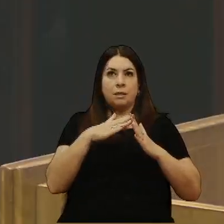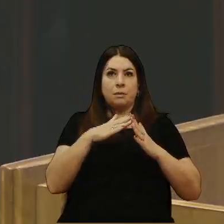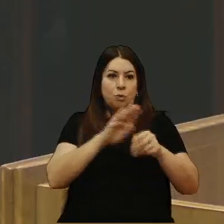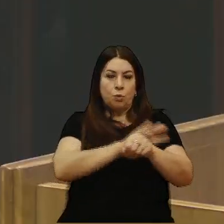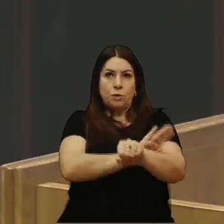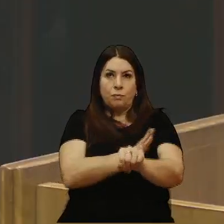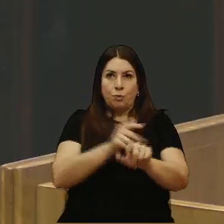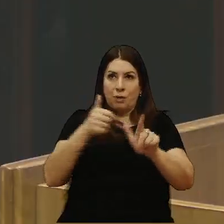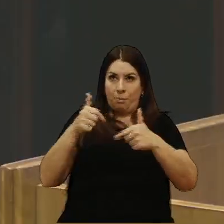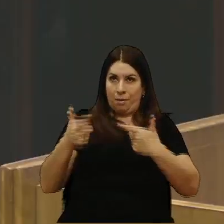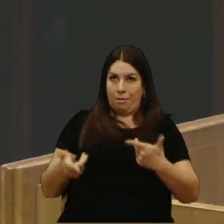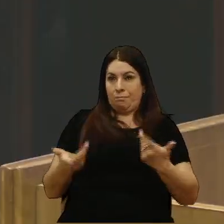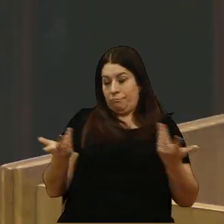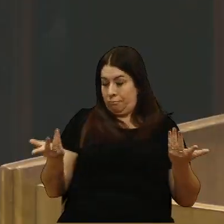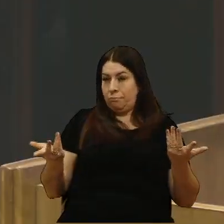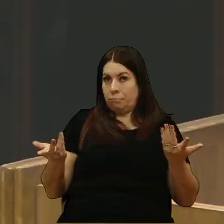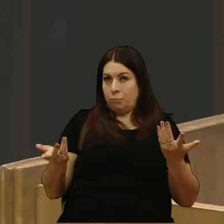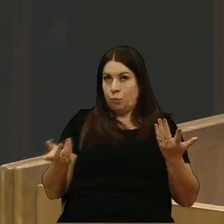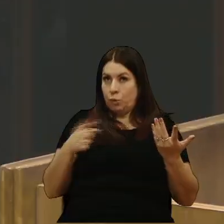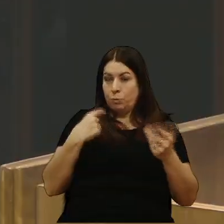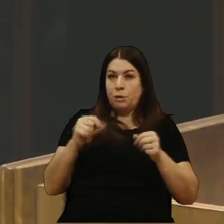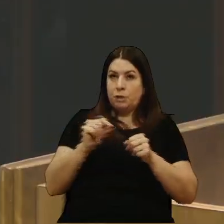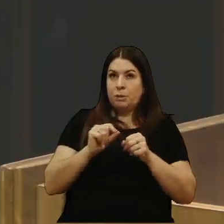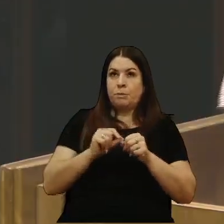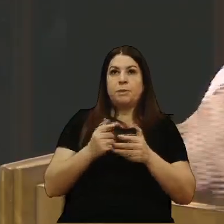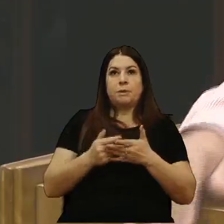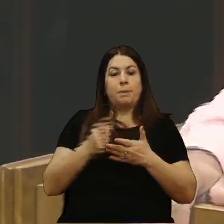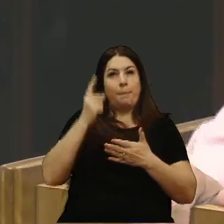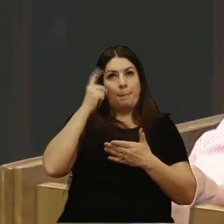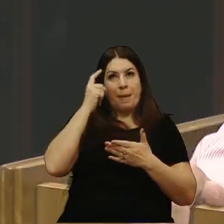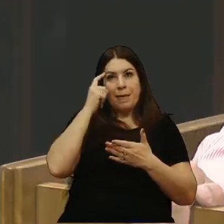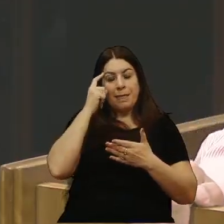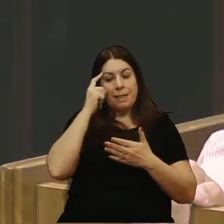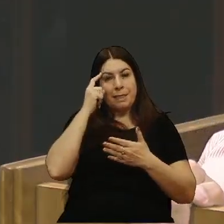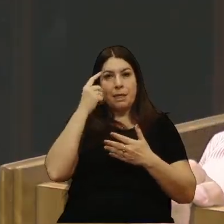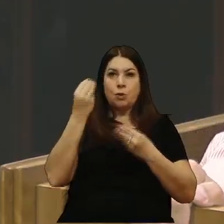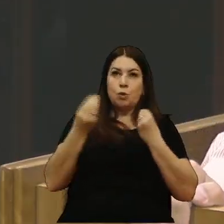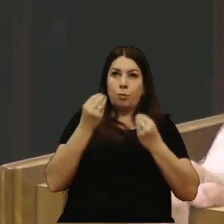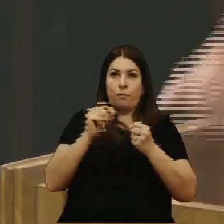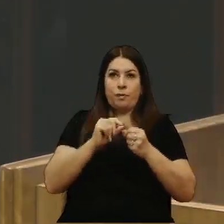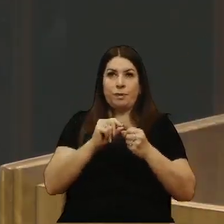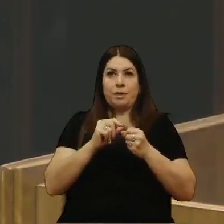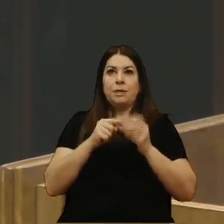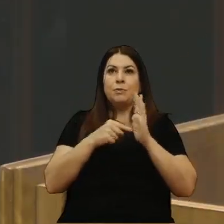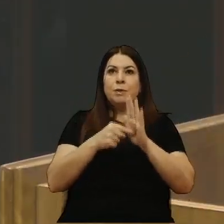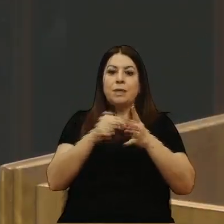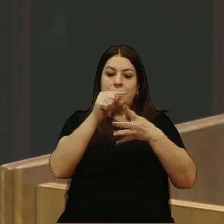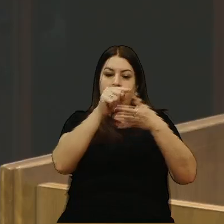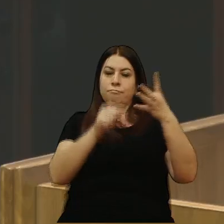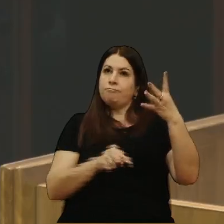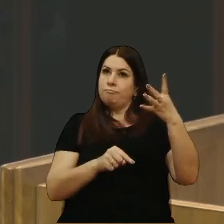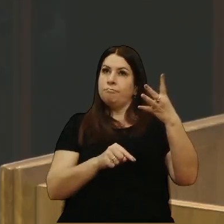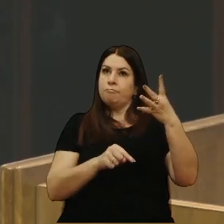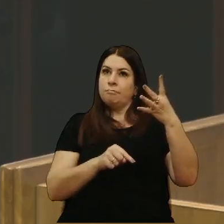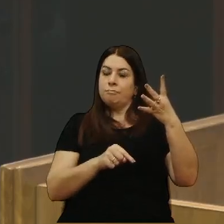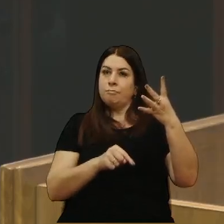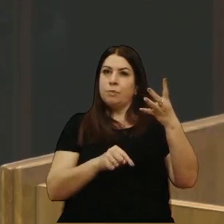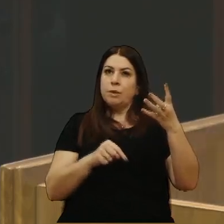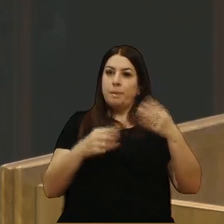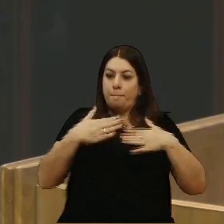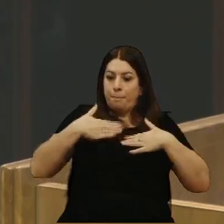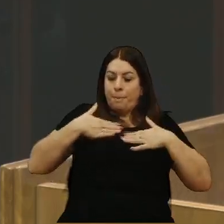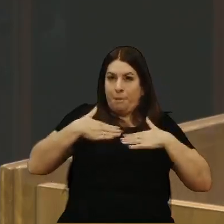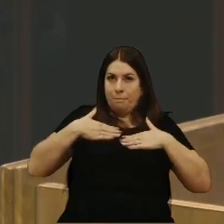racismo no trabalho, hipoteticamente. Nós precisamos pensar numa conduta. Então, eu estou trazendo esses casos. Para